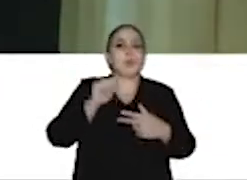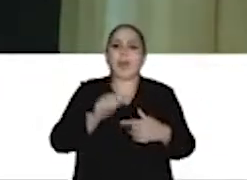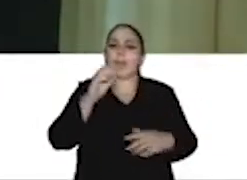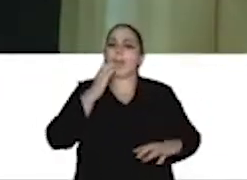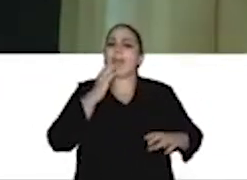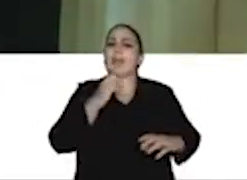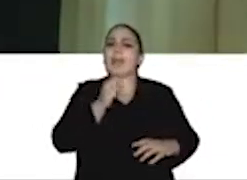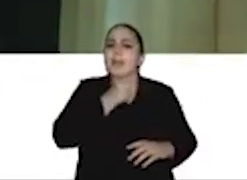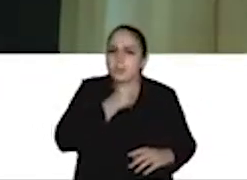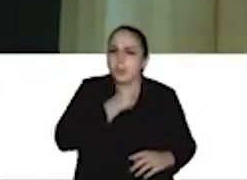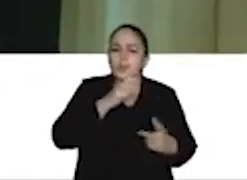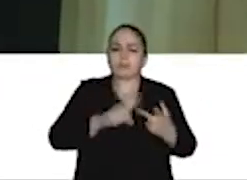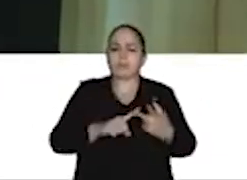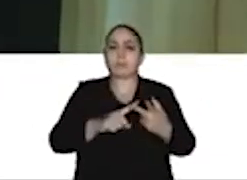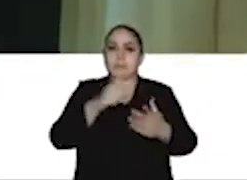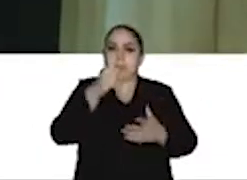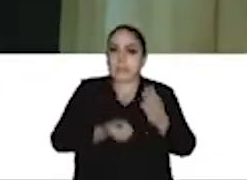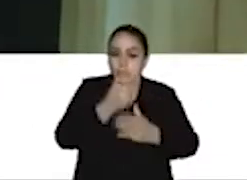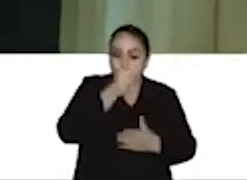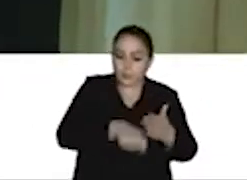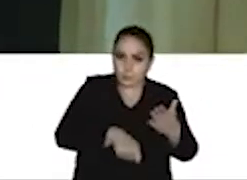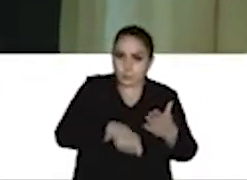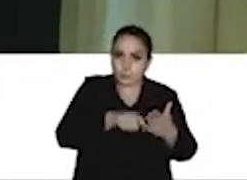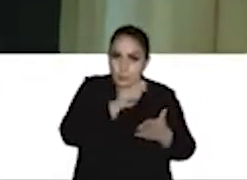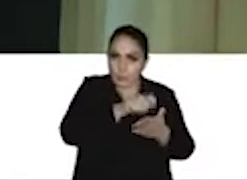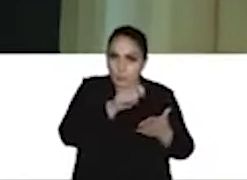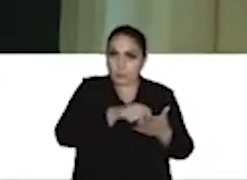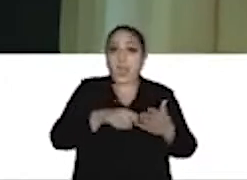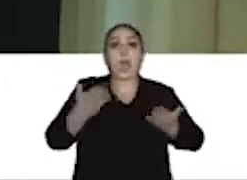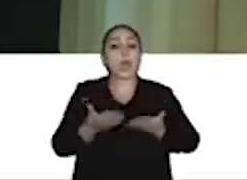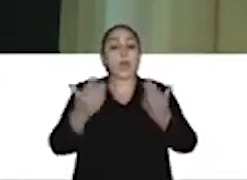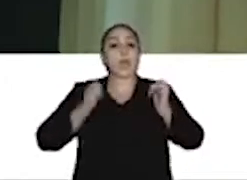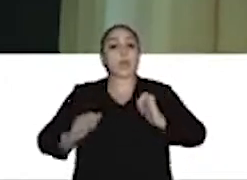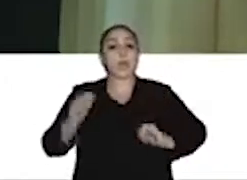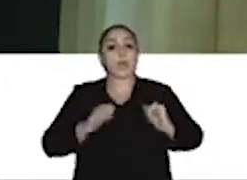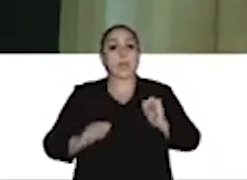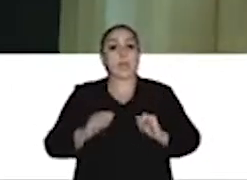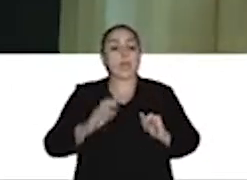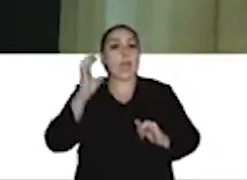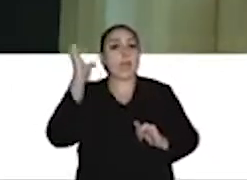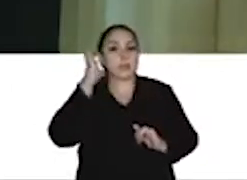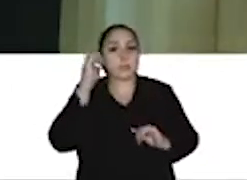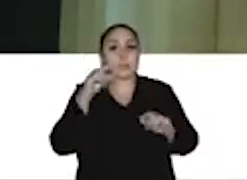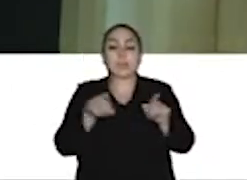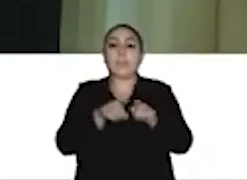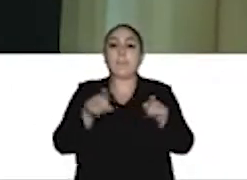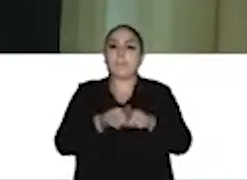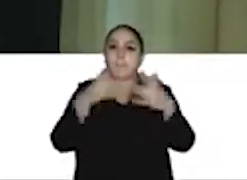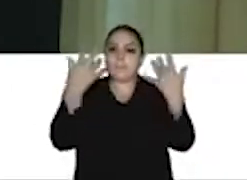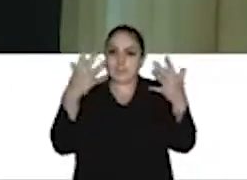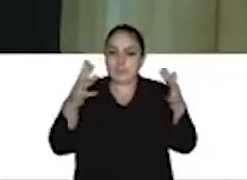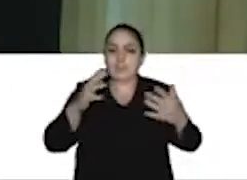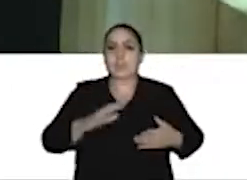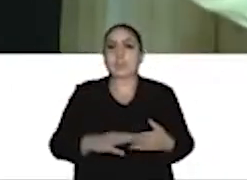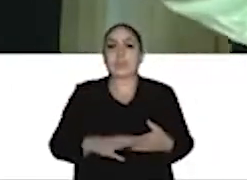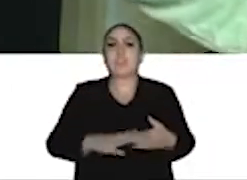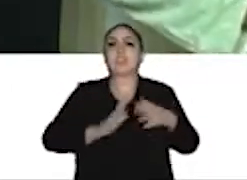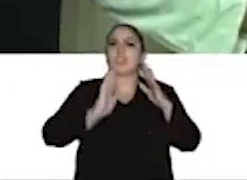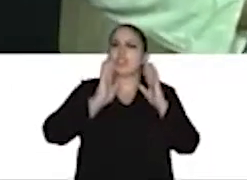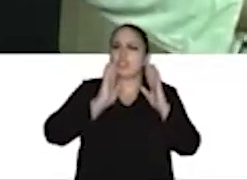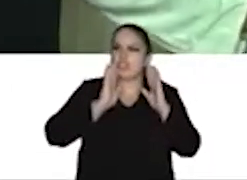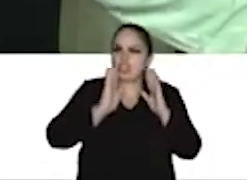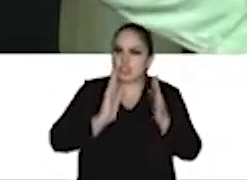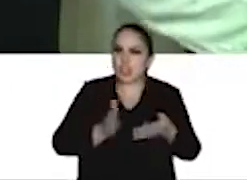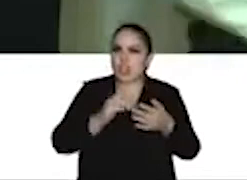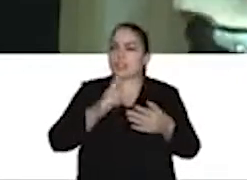é cantor, compositor e agora ator também, ele é radialista, inclusive, uma salva de palmas para ele, que já